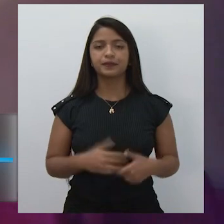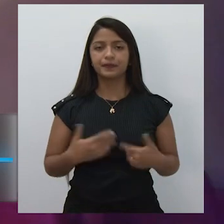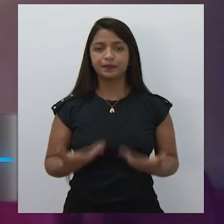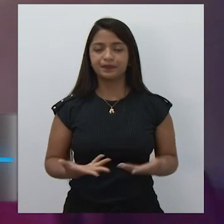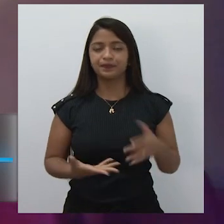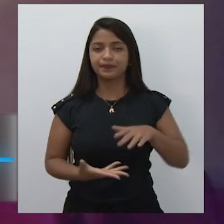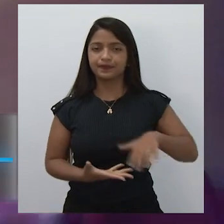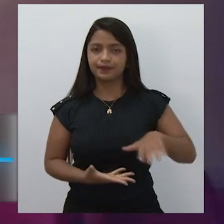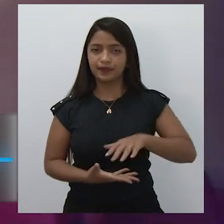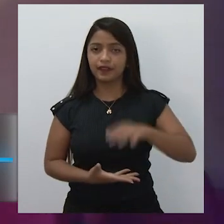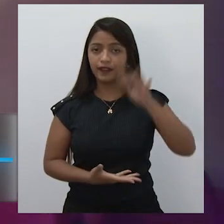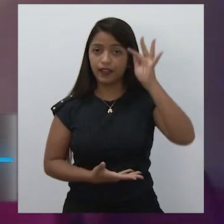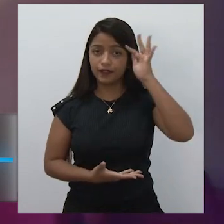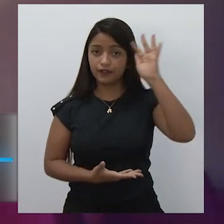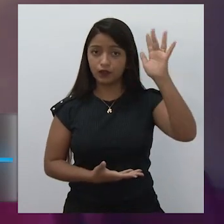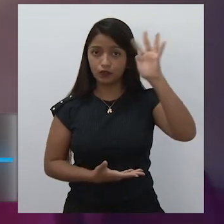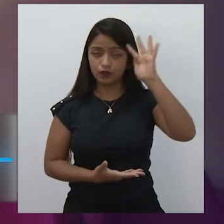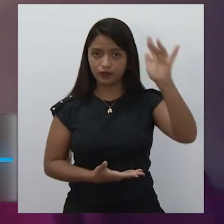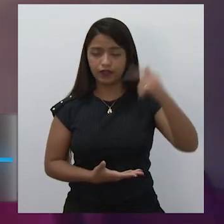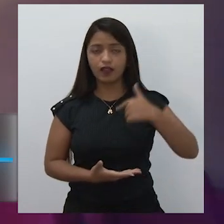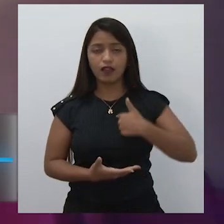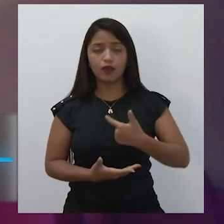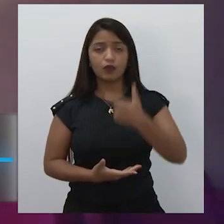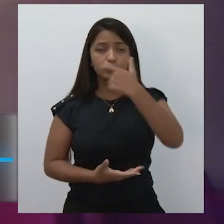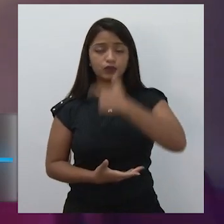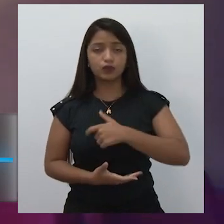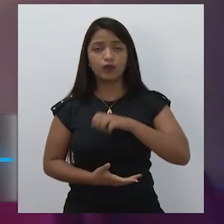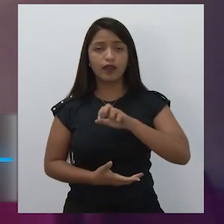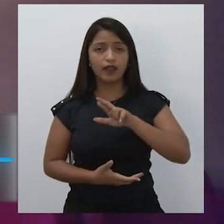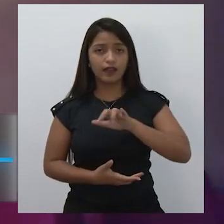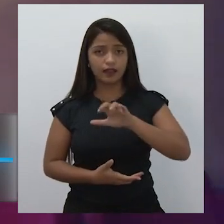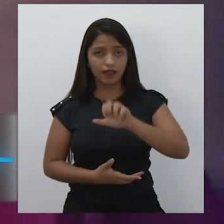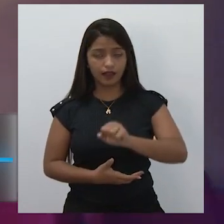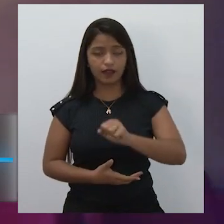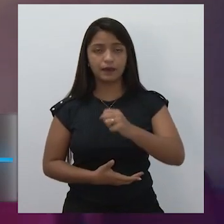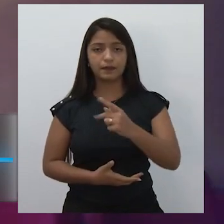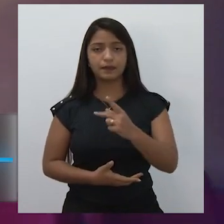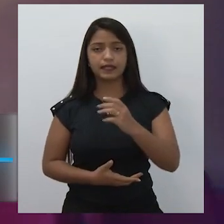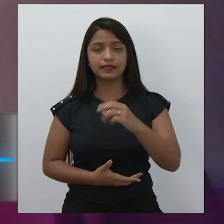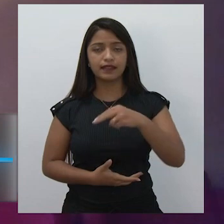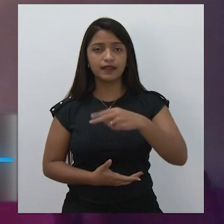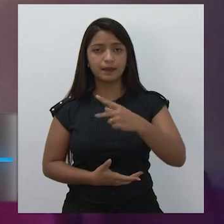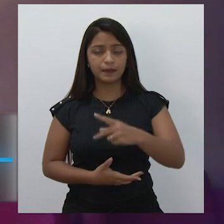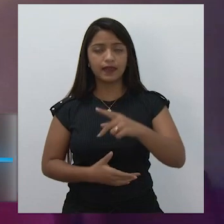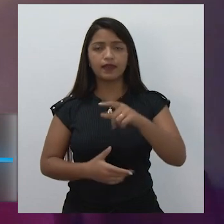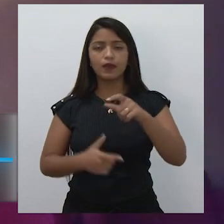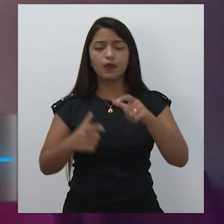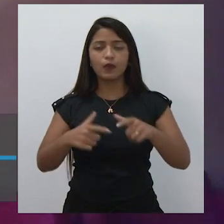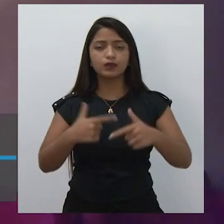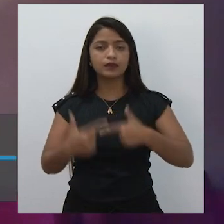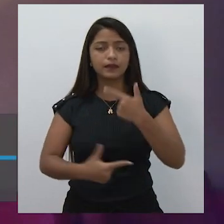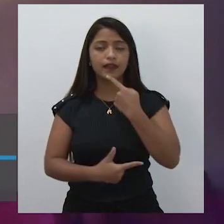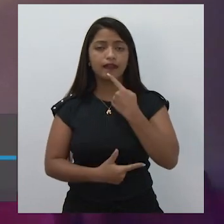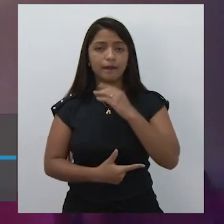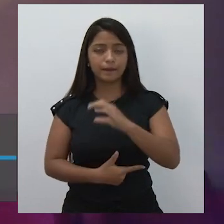Então, eu, Érica, redatora de filosofia, PCNP de filosofia na Diretoria de Ensino Campinas Oeste,